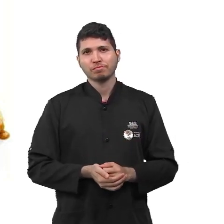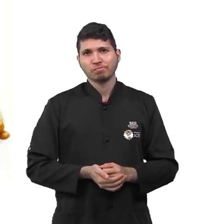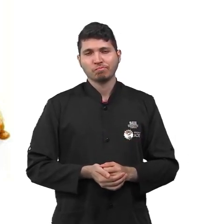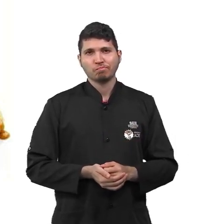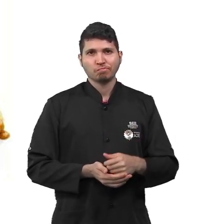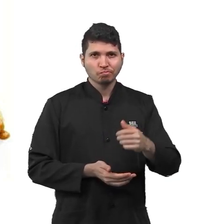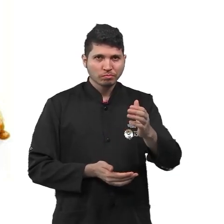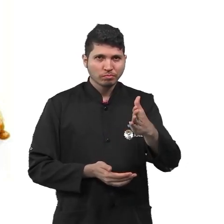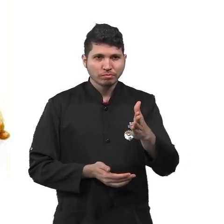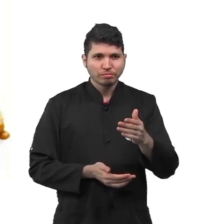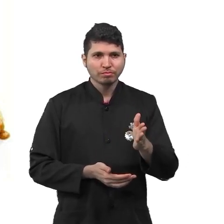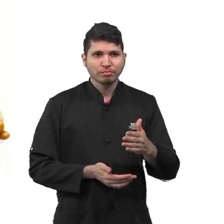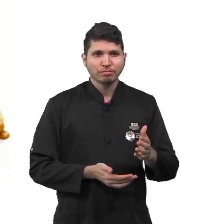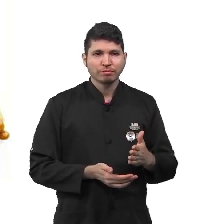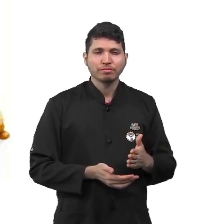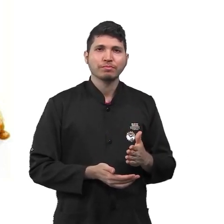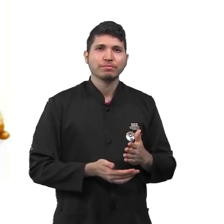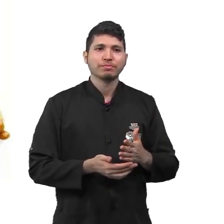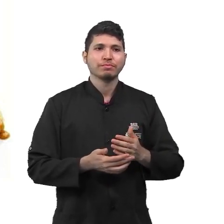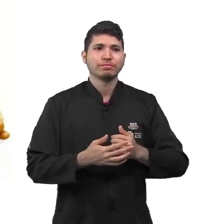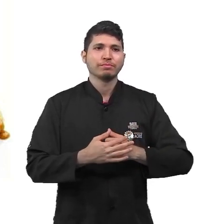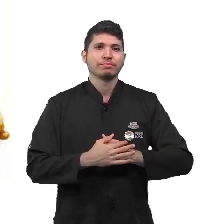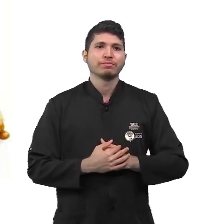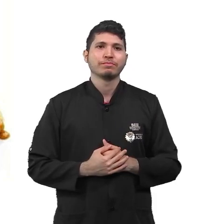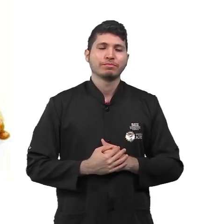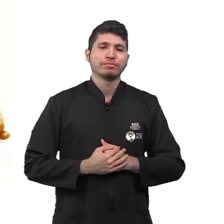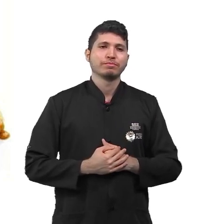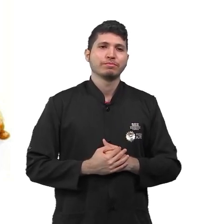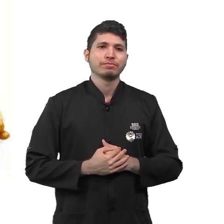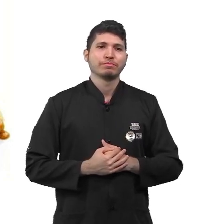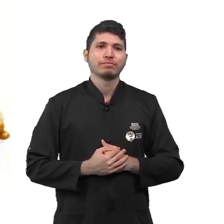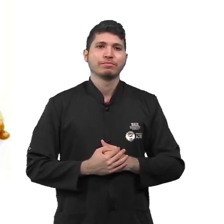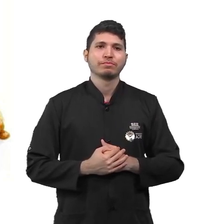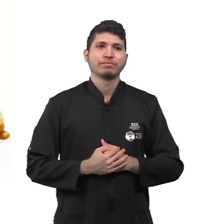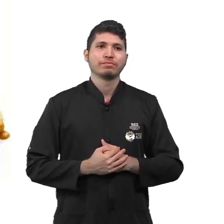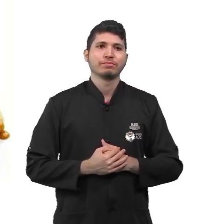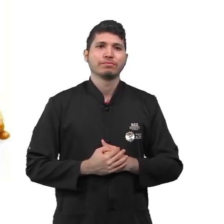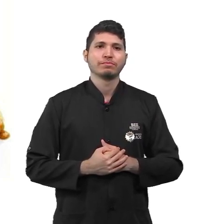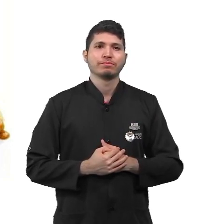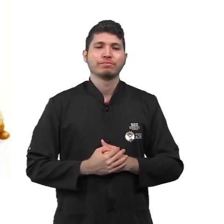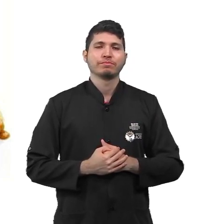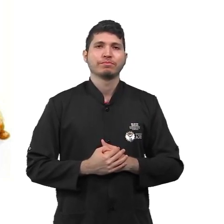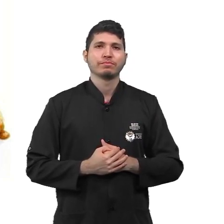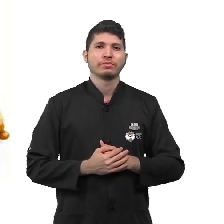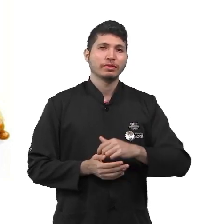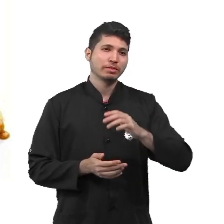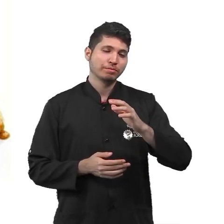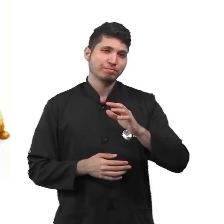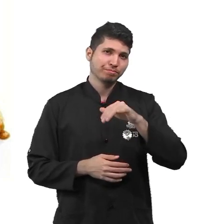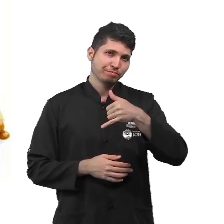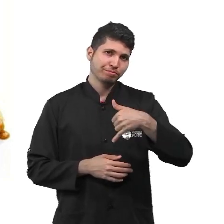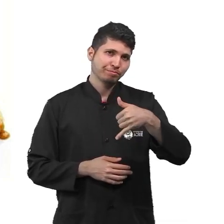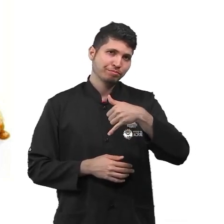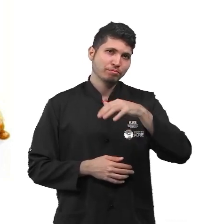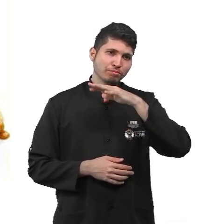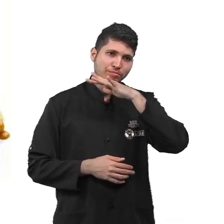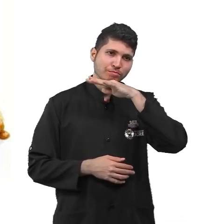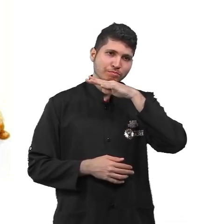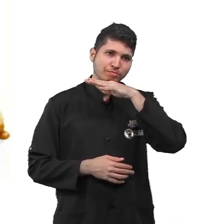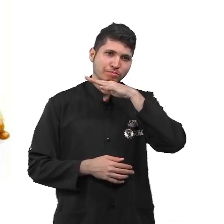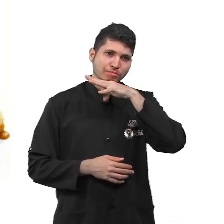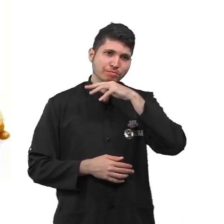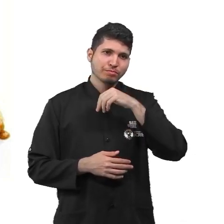ômega 3. E aí nós temos aqui as gorduras que são ruins, né, ali, por exemplo, como as frituras feitas